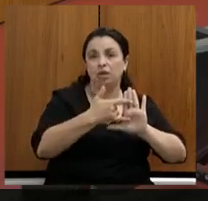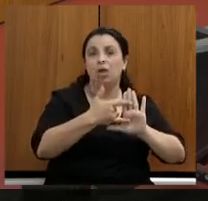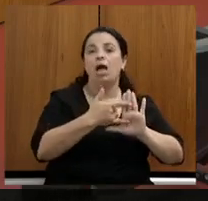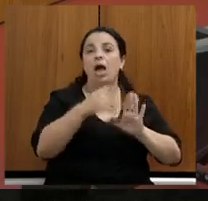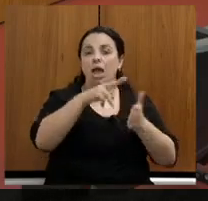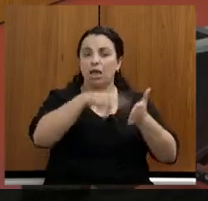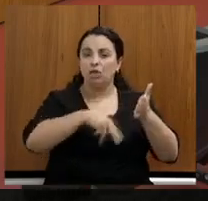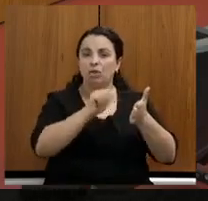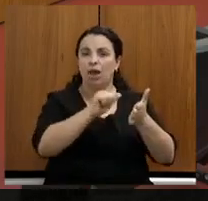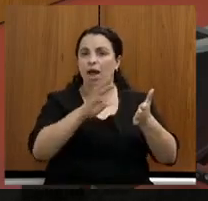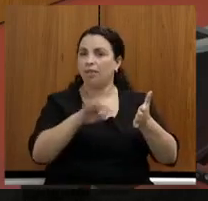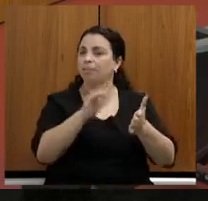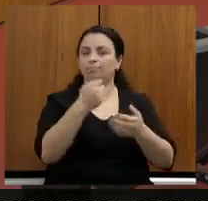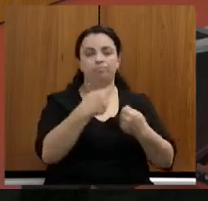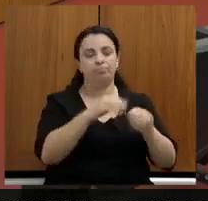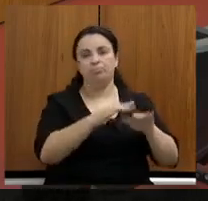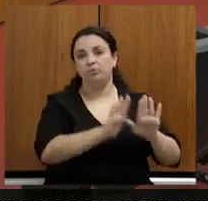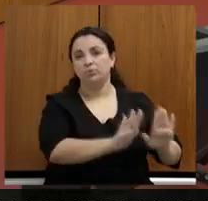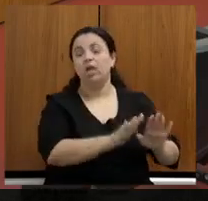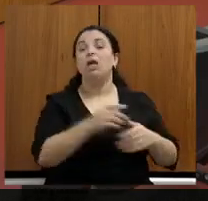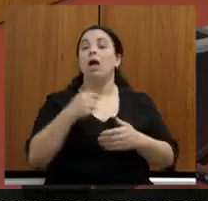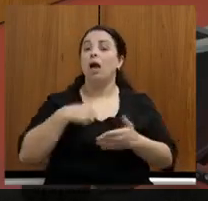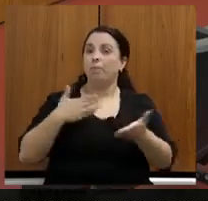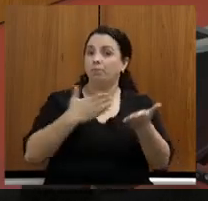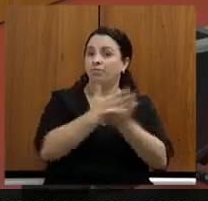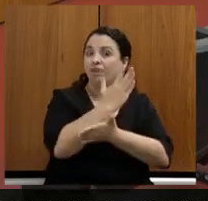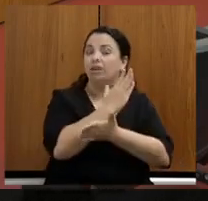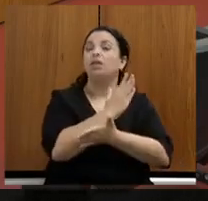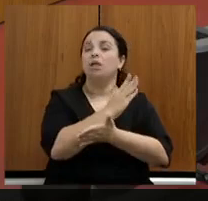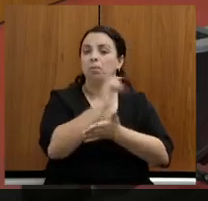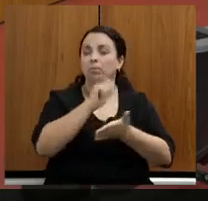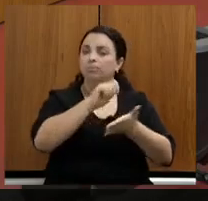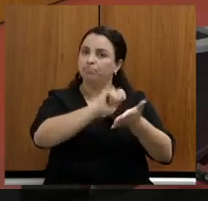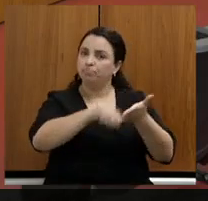anterior, considera aprovada e solicita a sua subscrição.